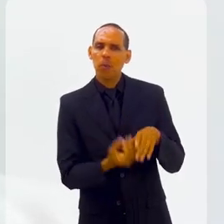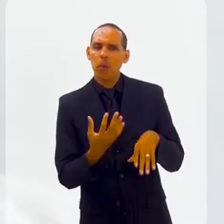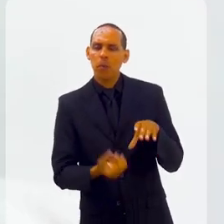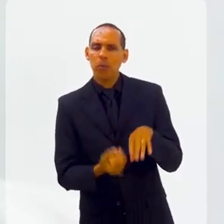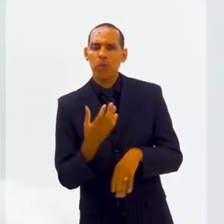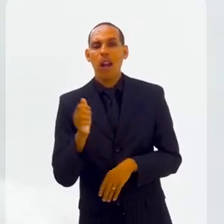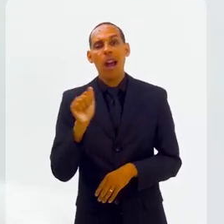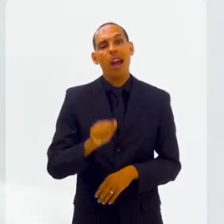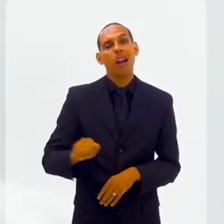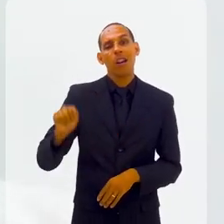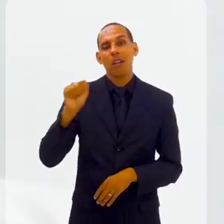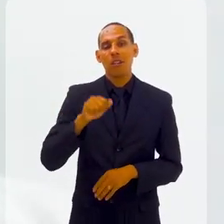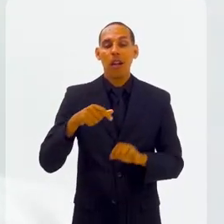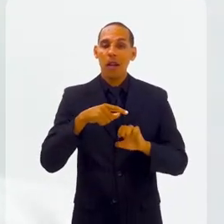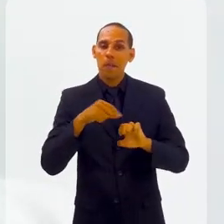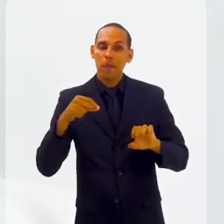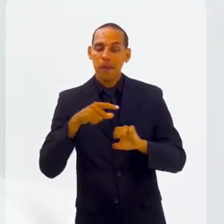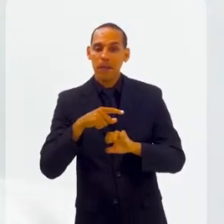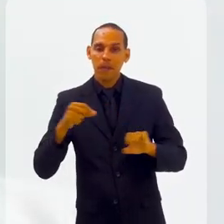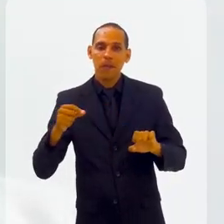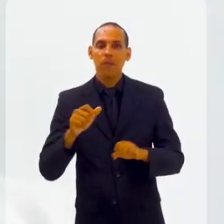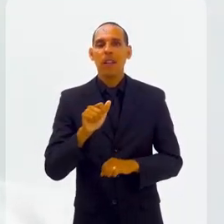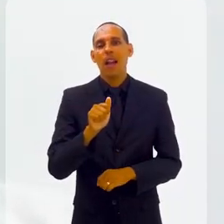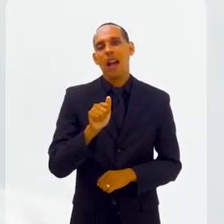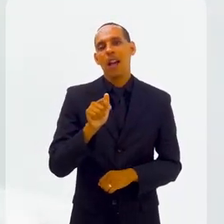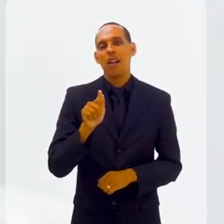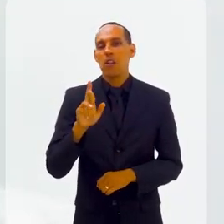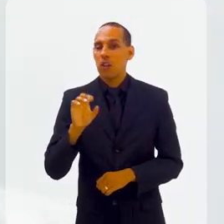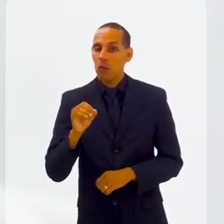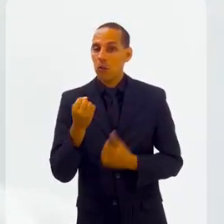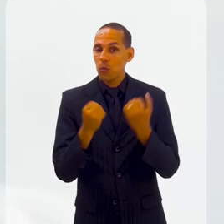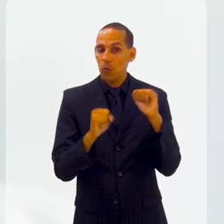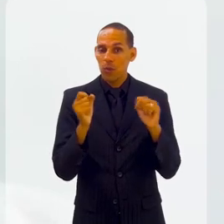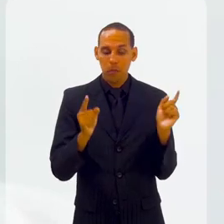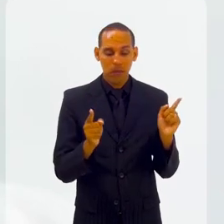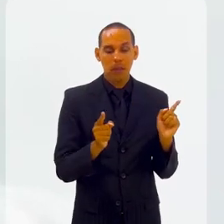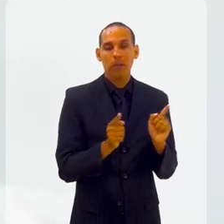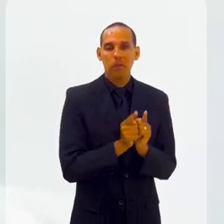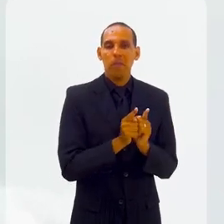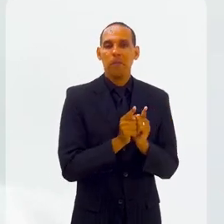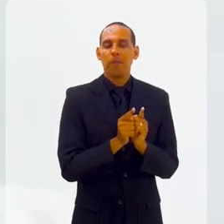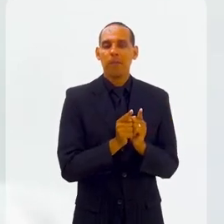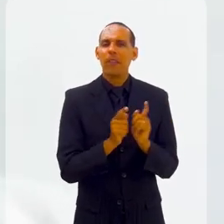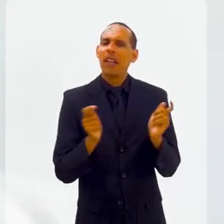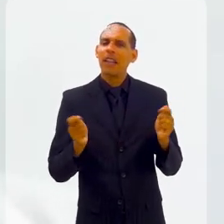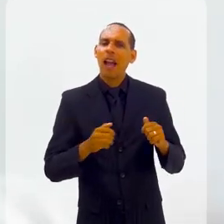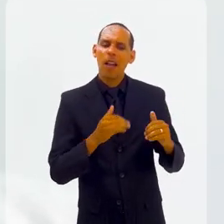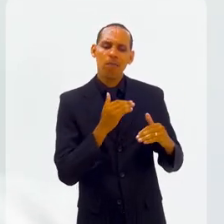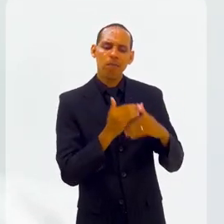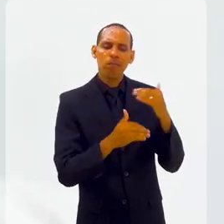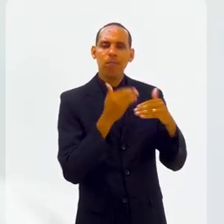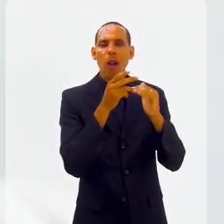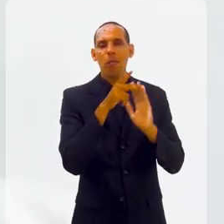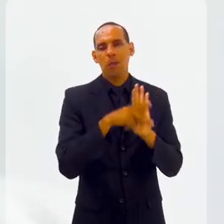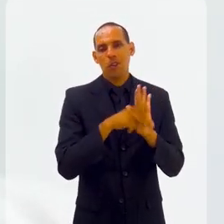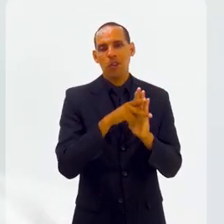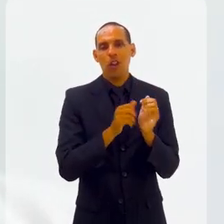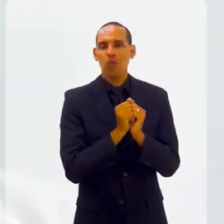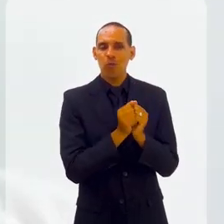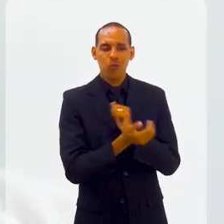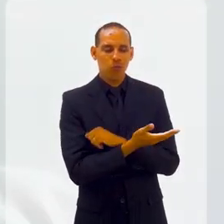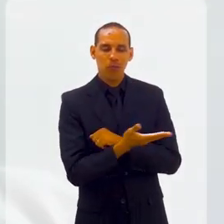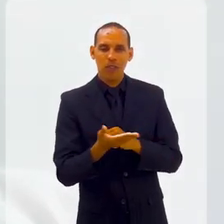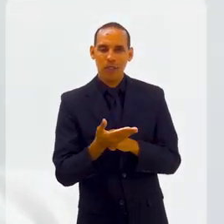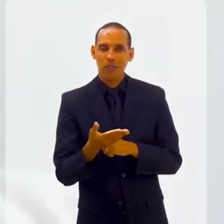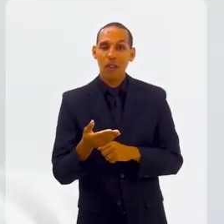essas associações esses empresários essas indústrias pequenas agroindústrias para gente desenvolver projetos